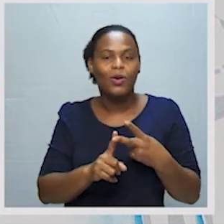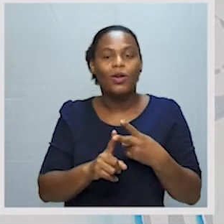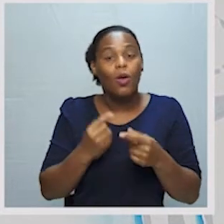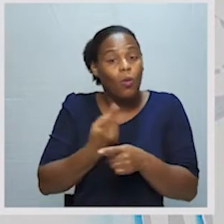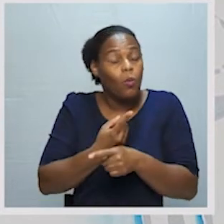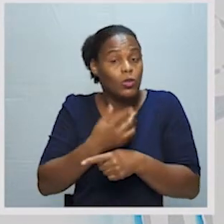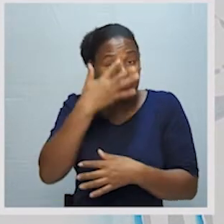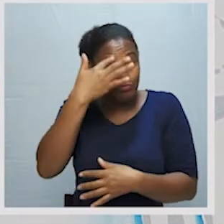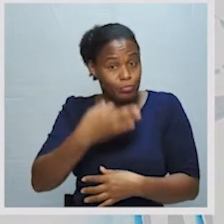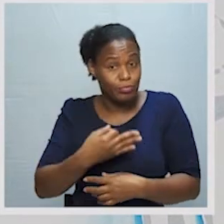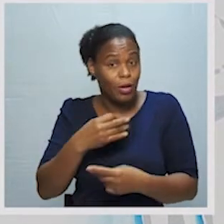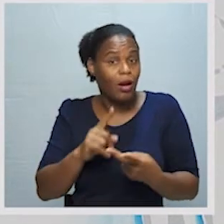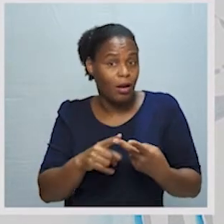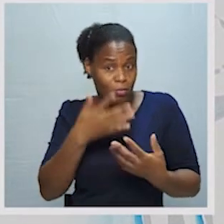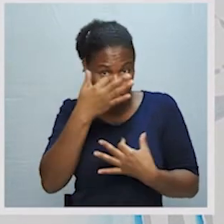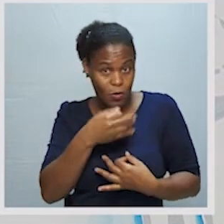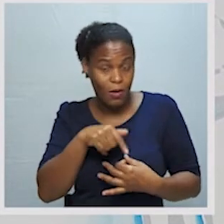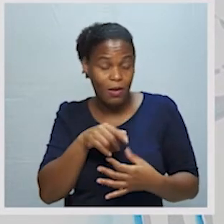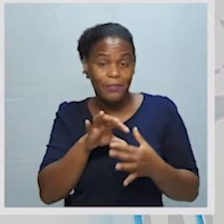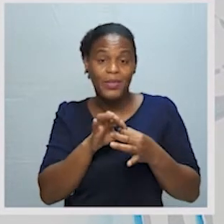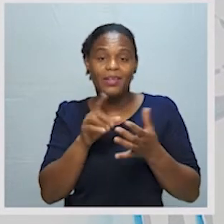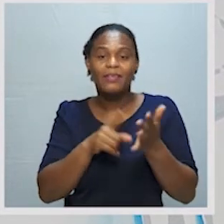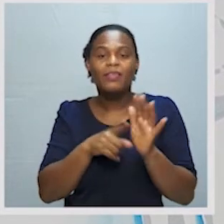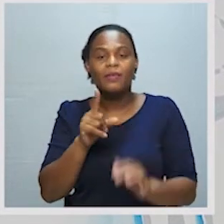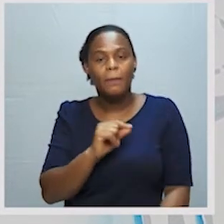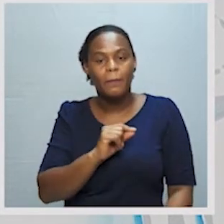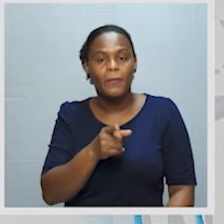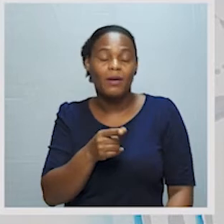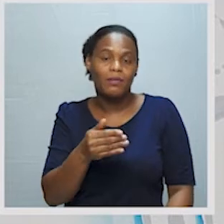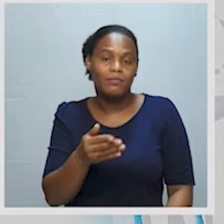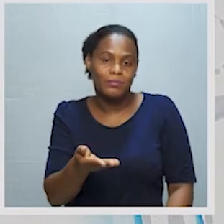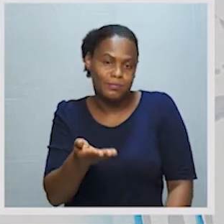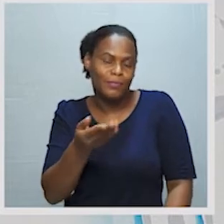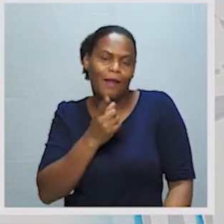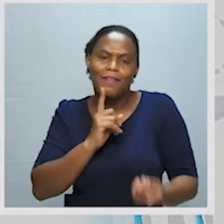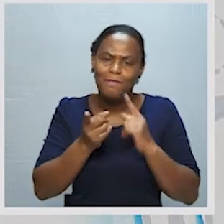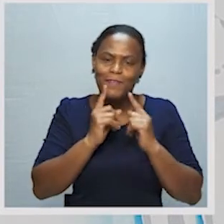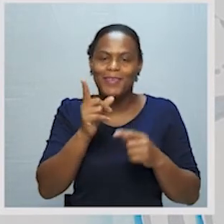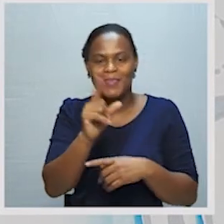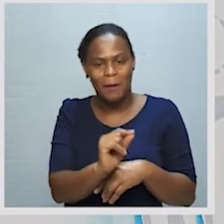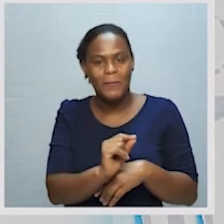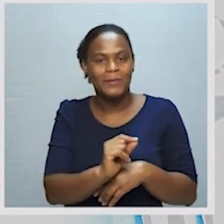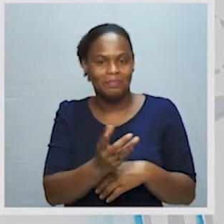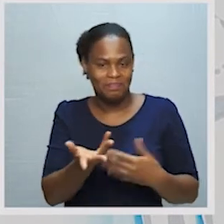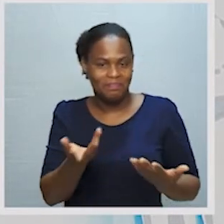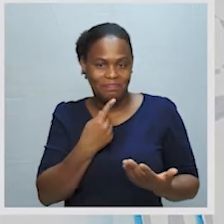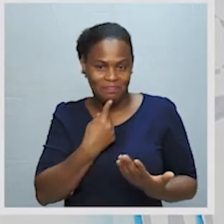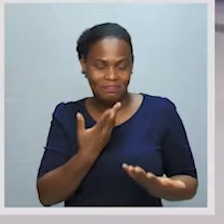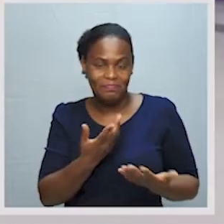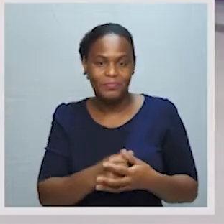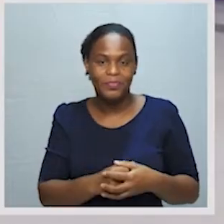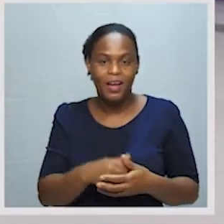valores, os aspectos morais, certo? E acabam por divertir-se, não